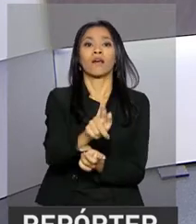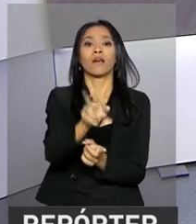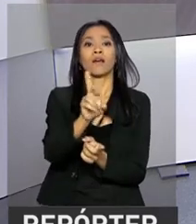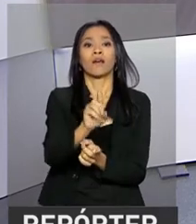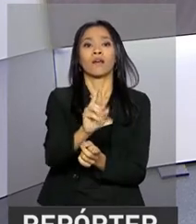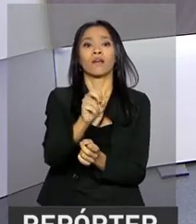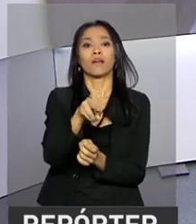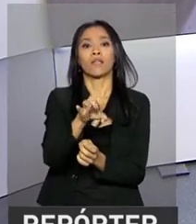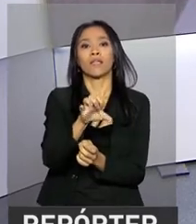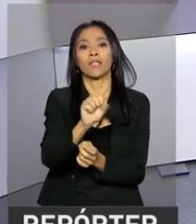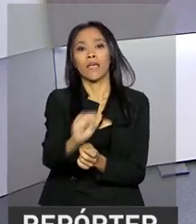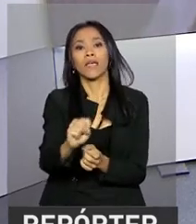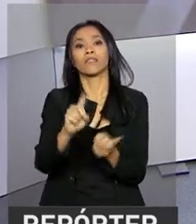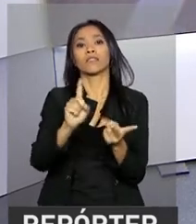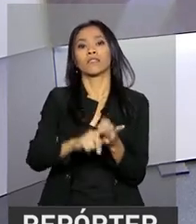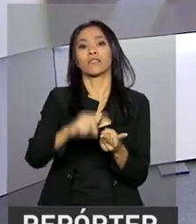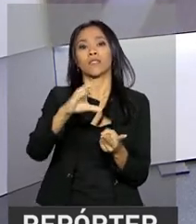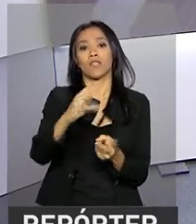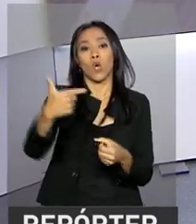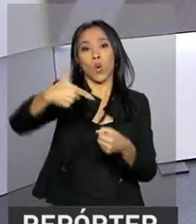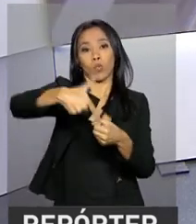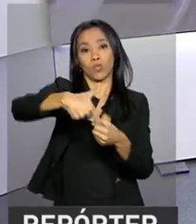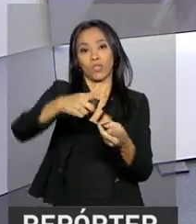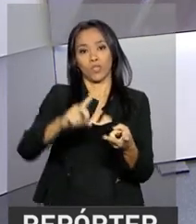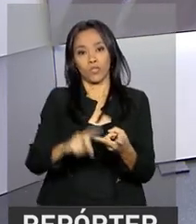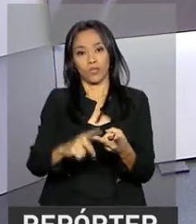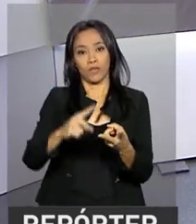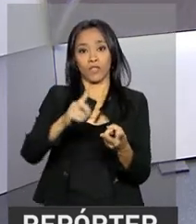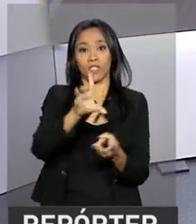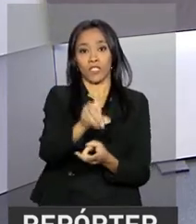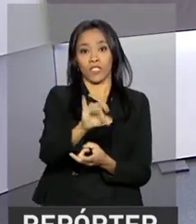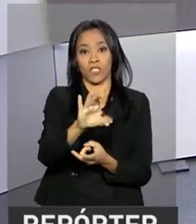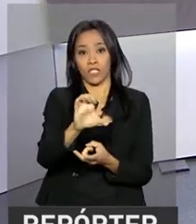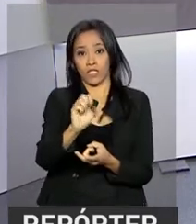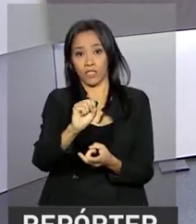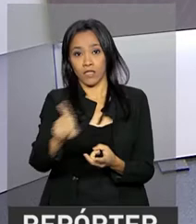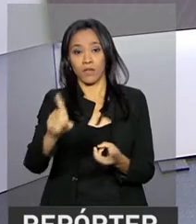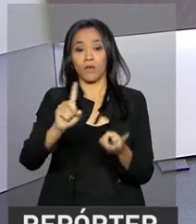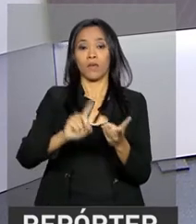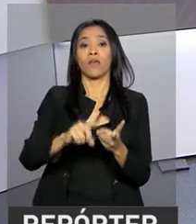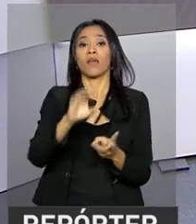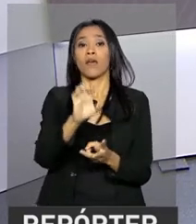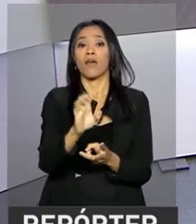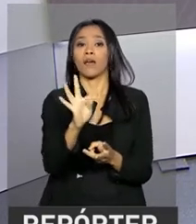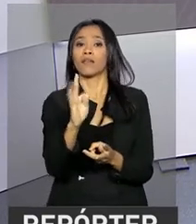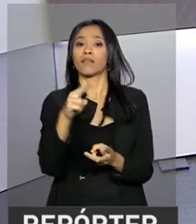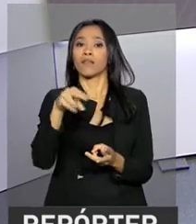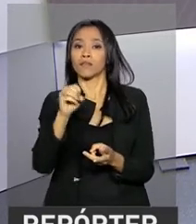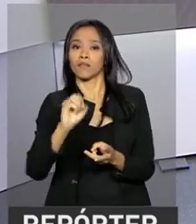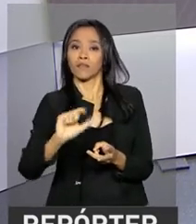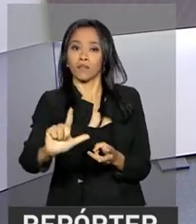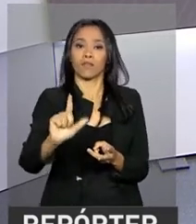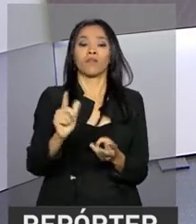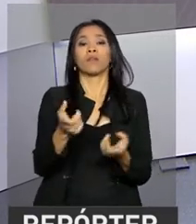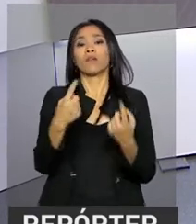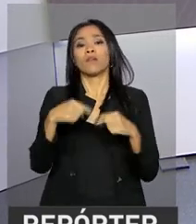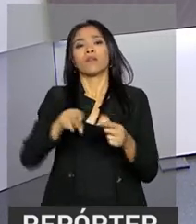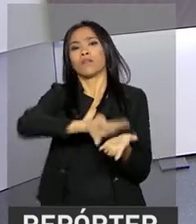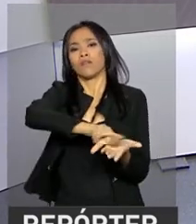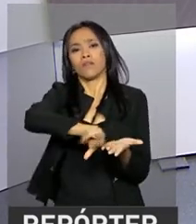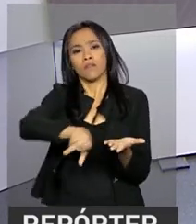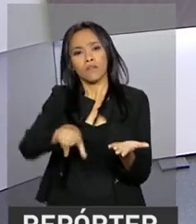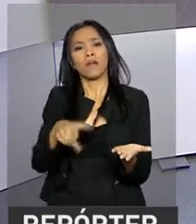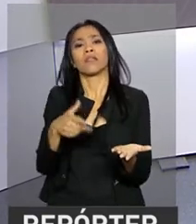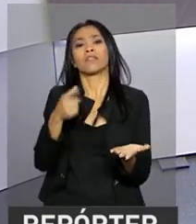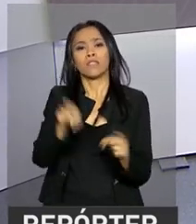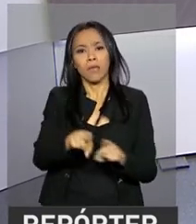líquidos de combustíveis como gasolina, diesel e etanol. Entre as benfeitorias estão a